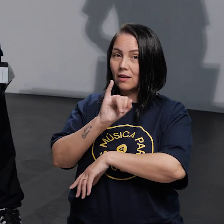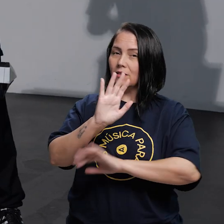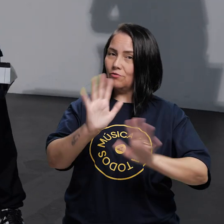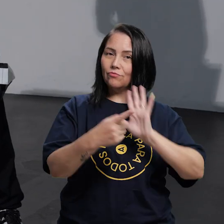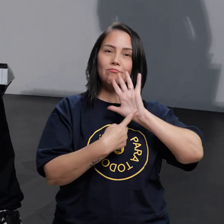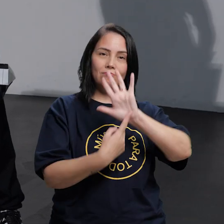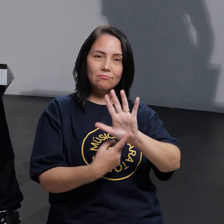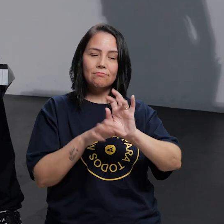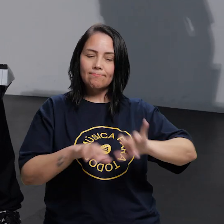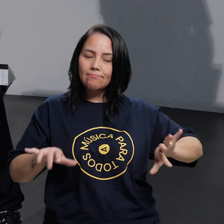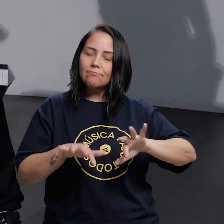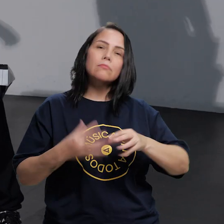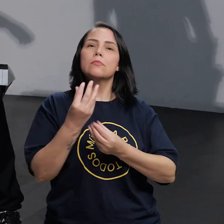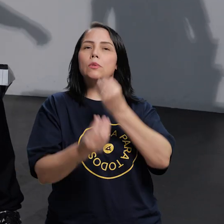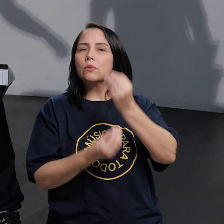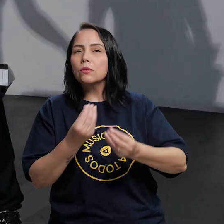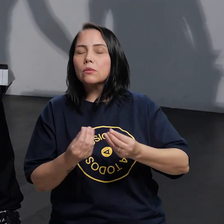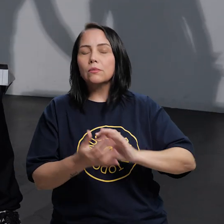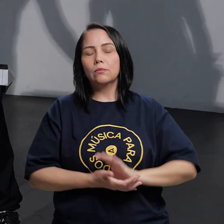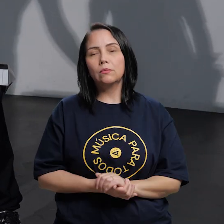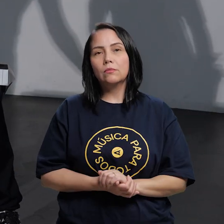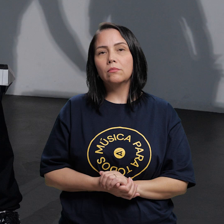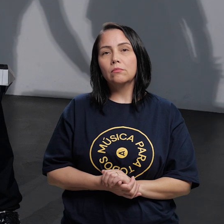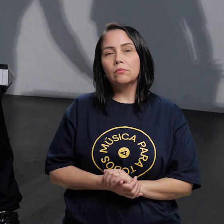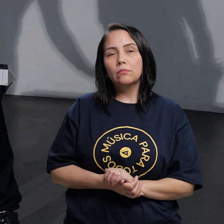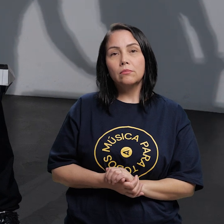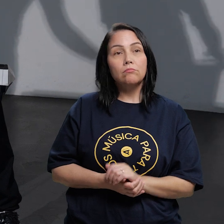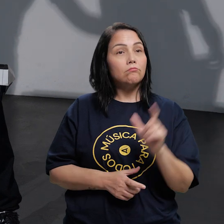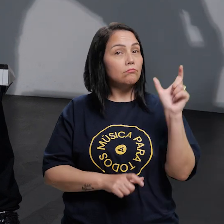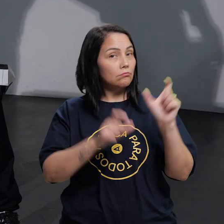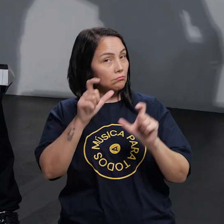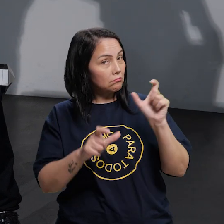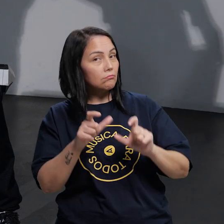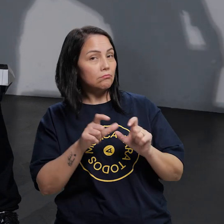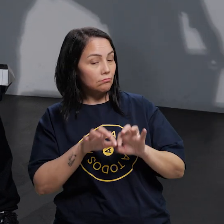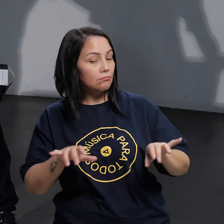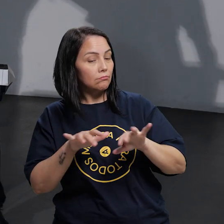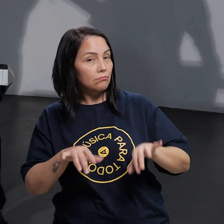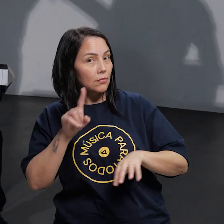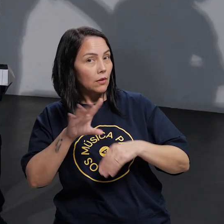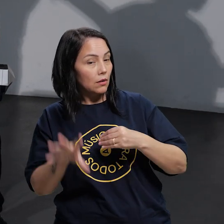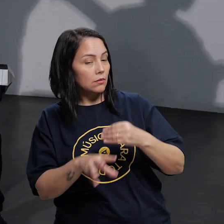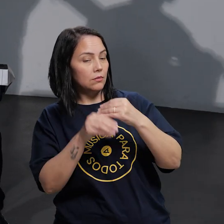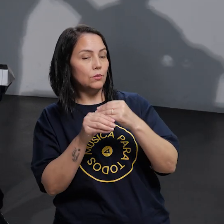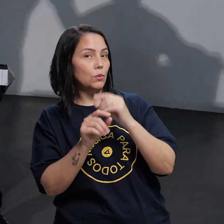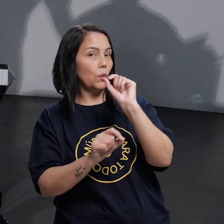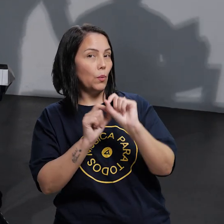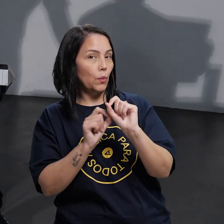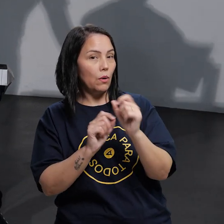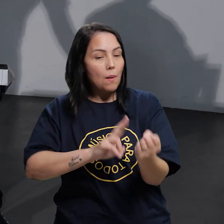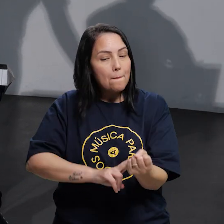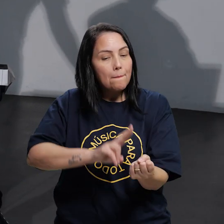O Felipe já vai apresentar aqui o teclado com o recurso que a maioria dos teclados arranjadores